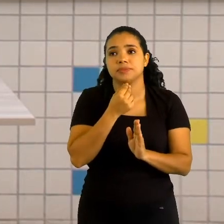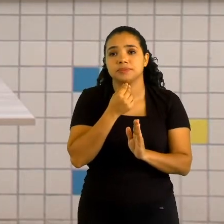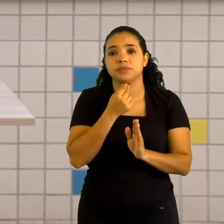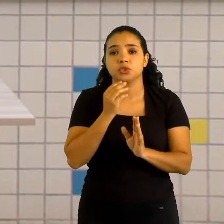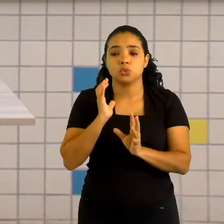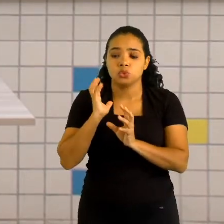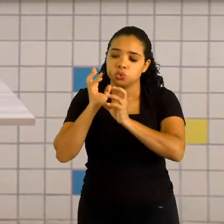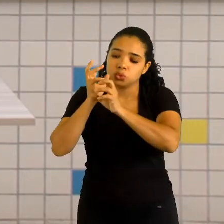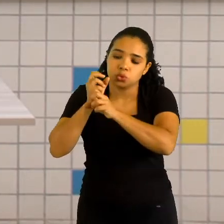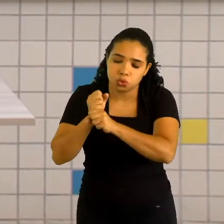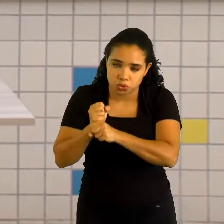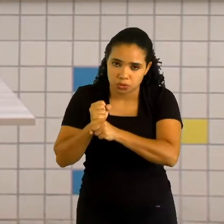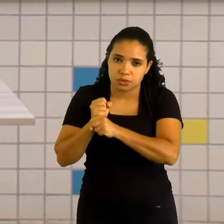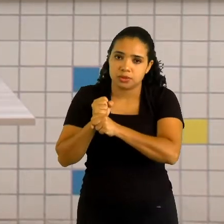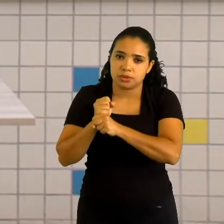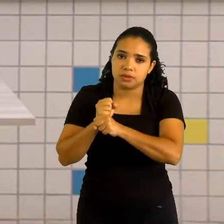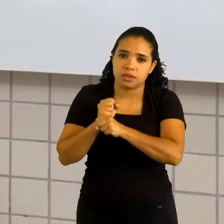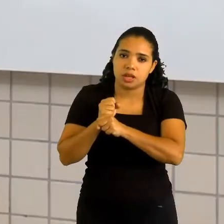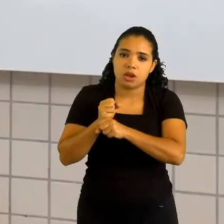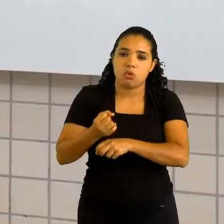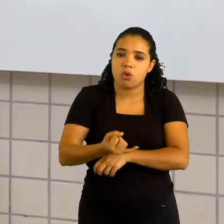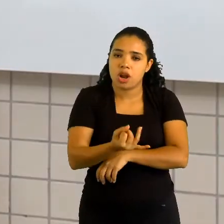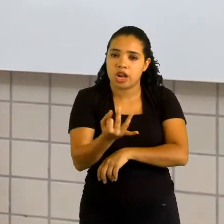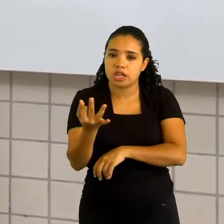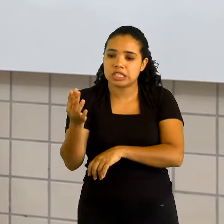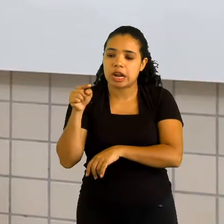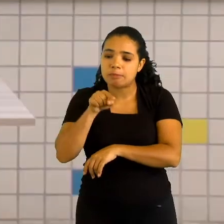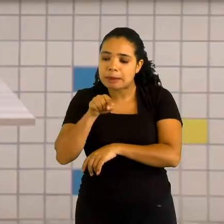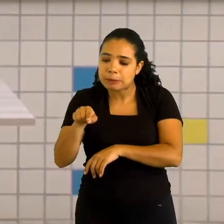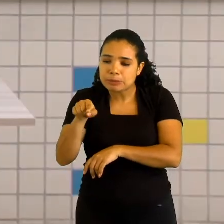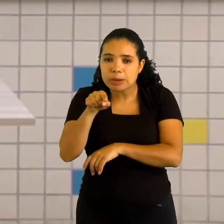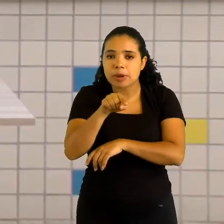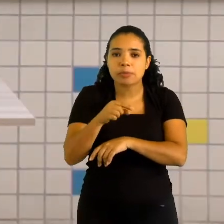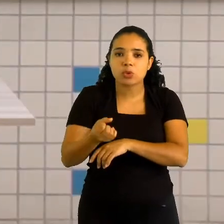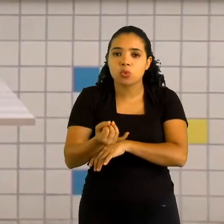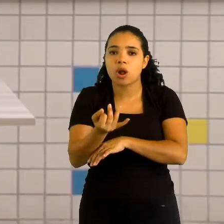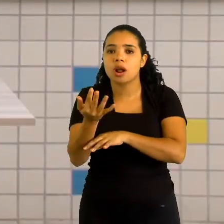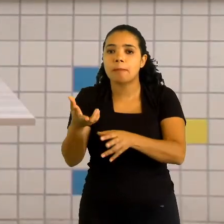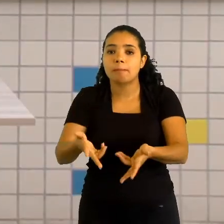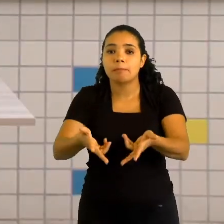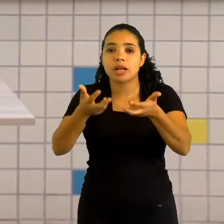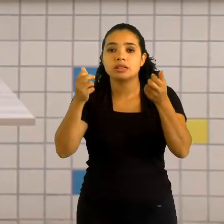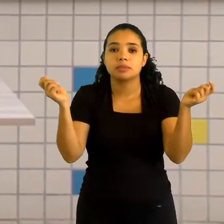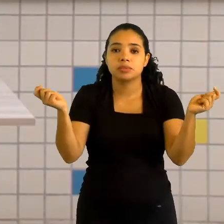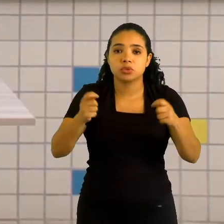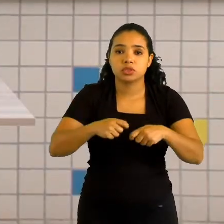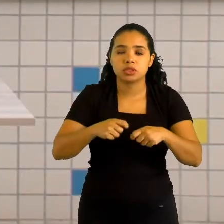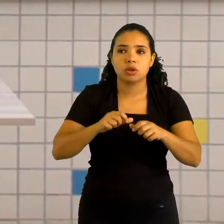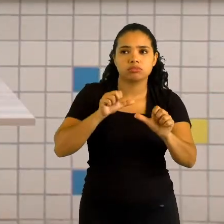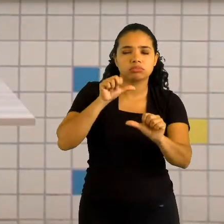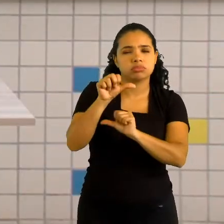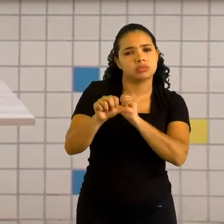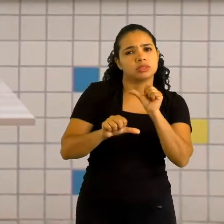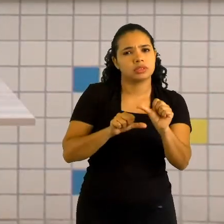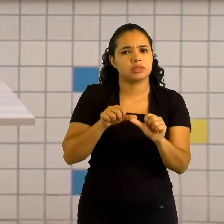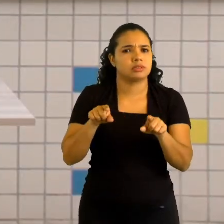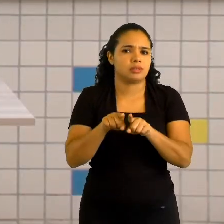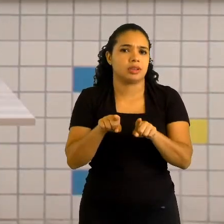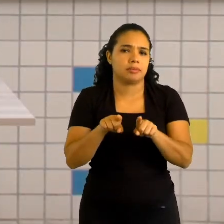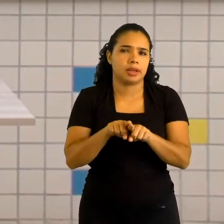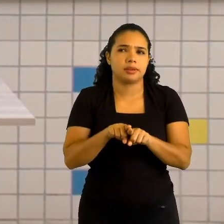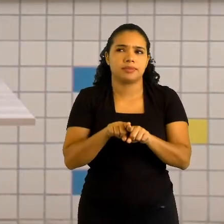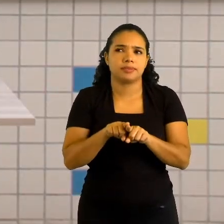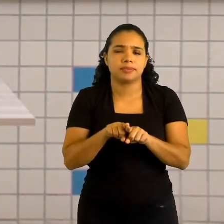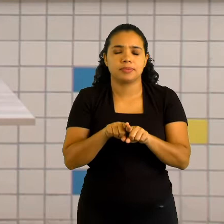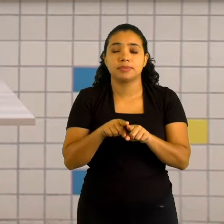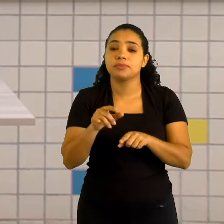contar, né, indicar quantidades, mas ele começou a perceber que ele poderia fazer algumas operações, né,